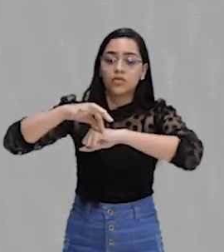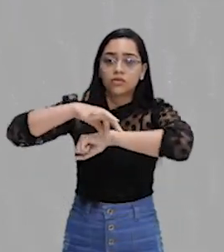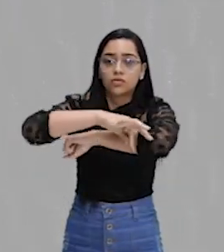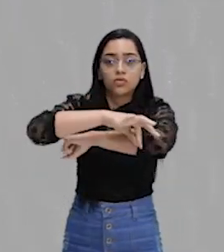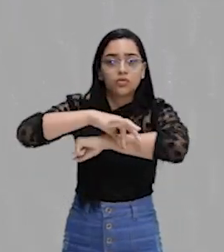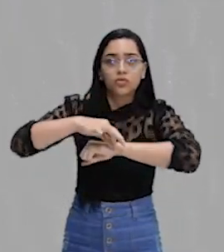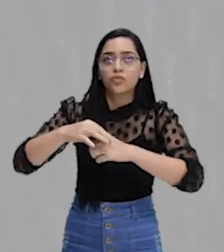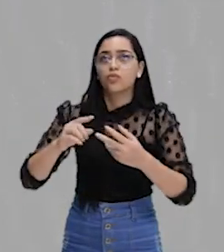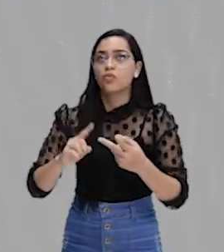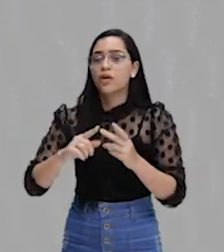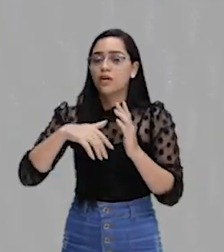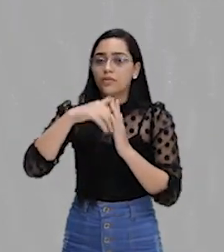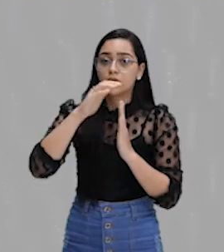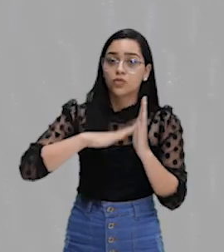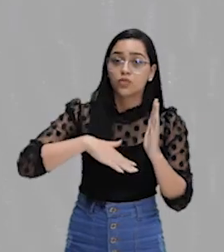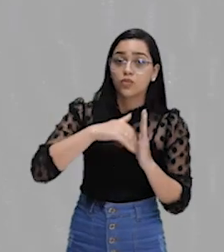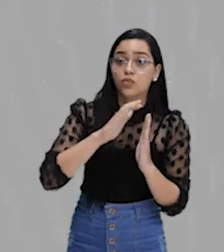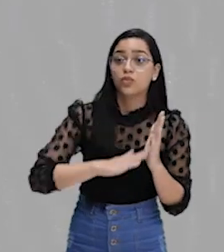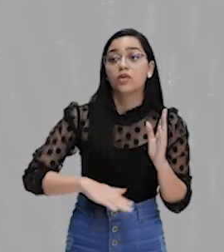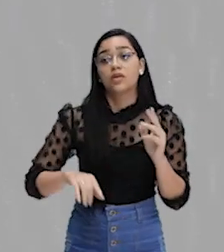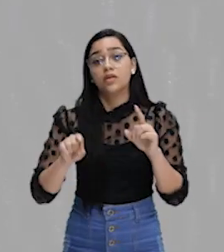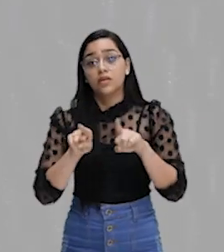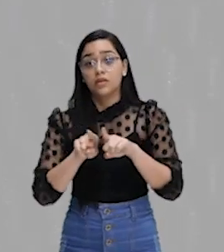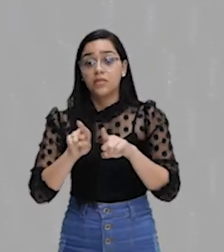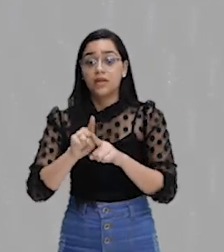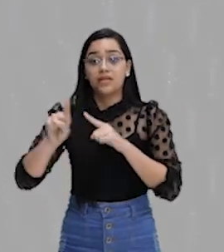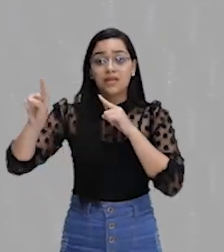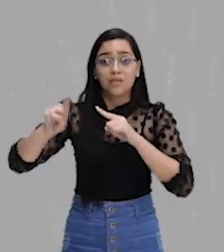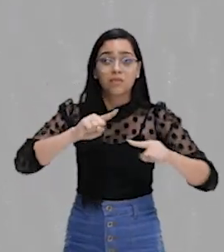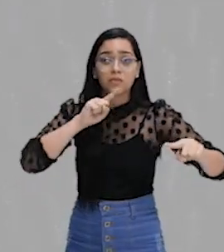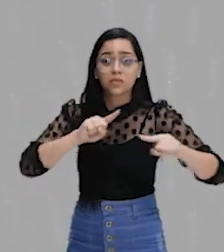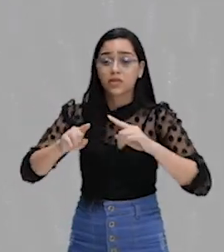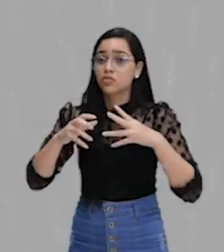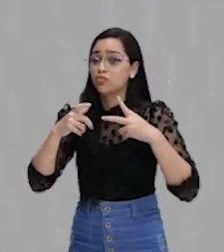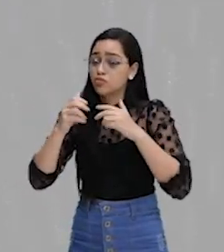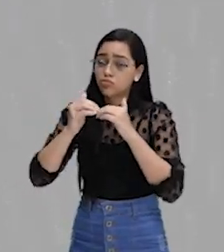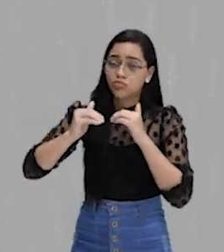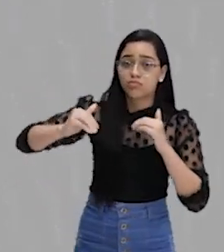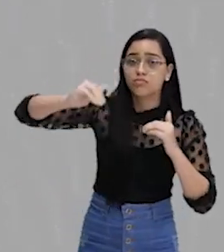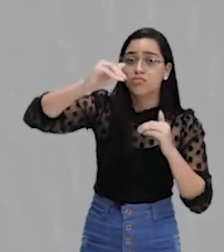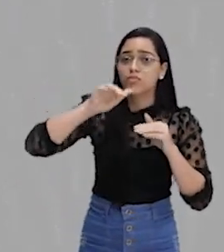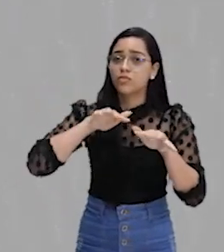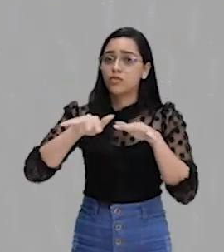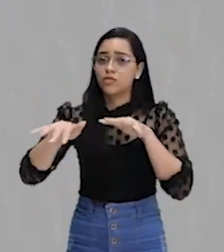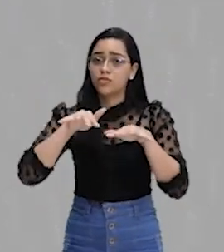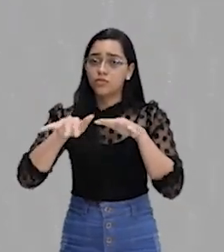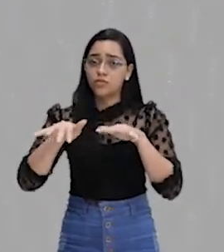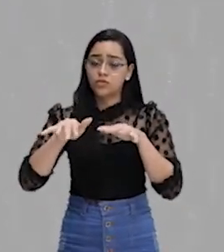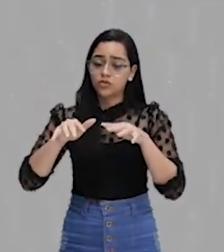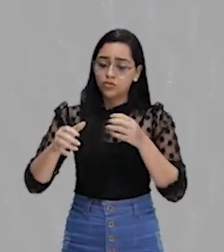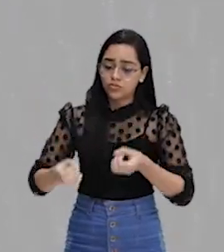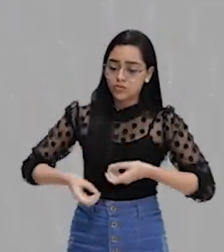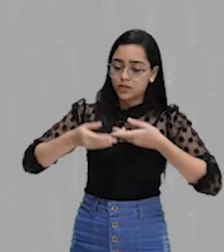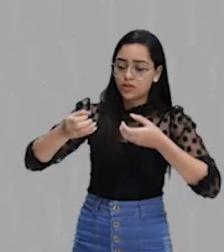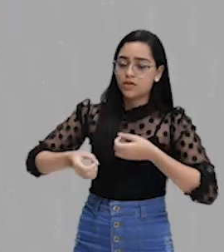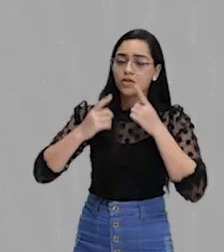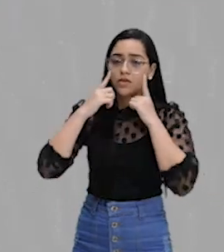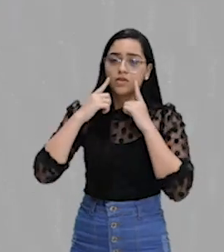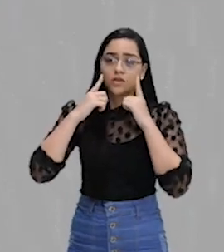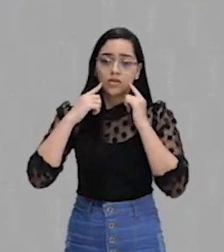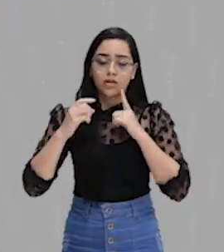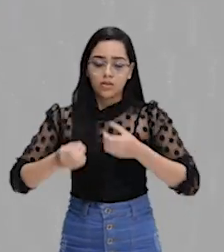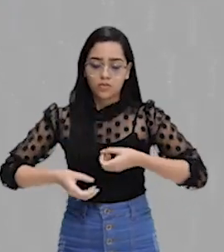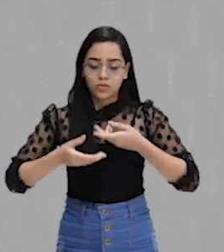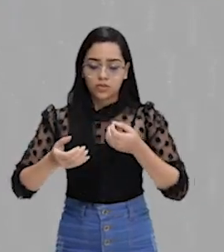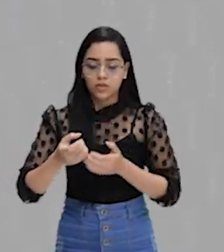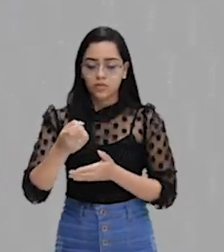escultura, na pintura e até mesmo na música. Então, acima de tudo, é um movimento de expressão artística, apesar da produção